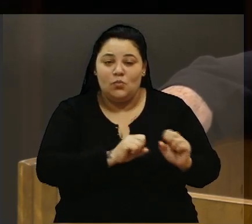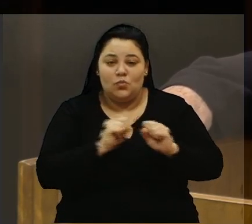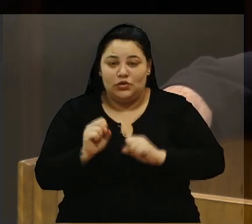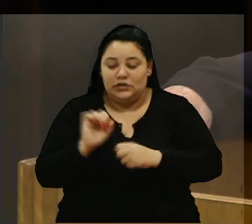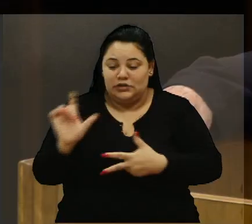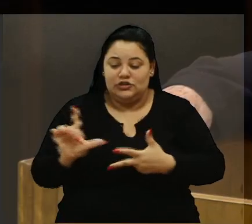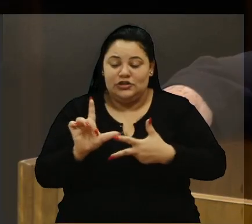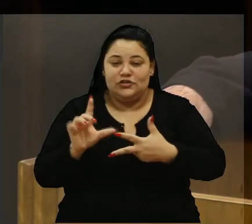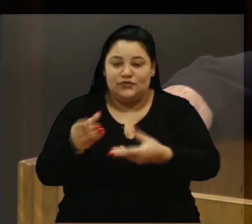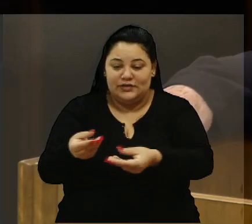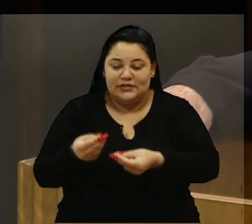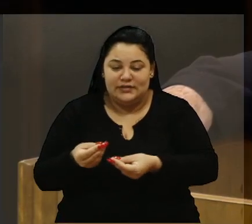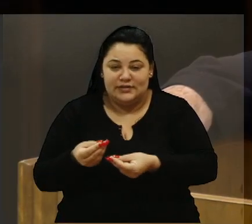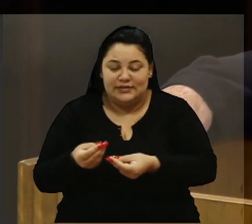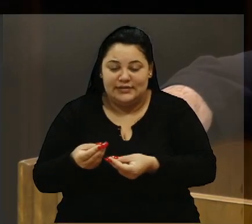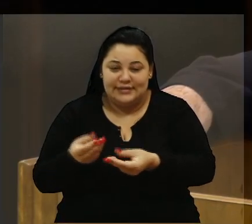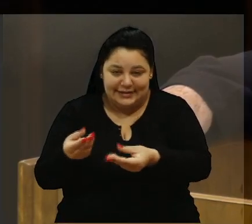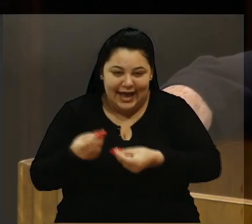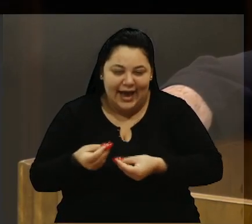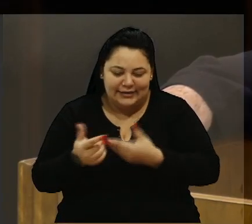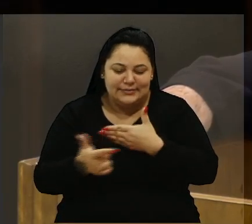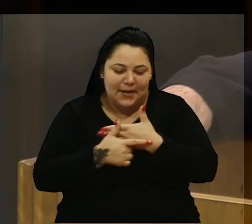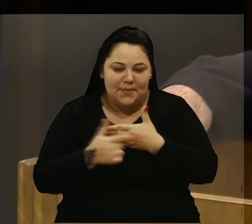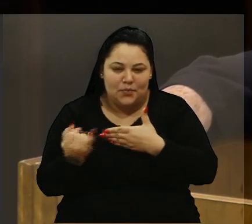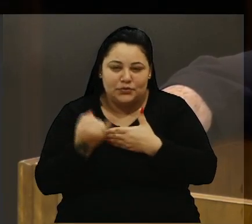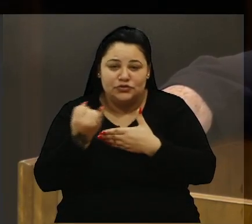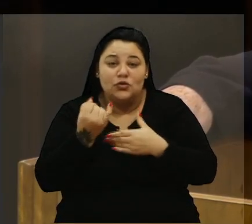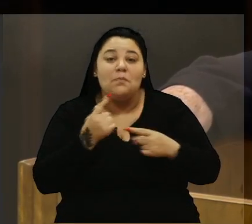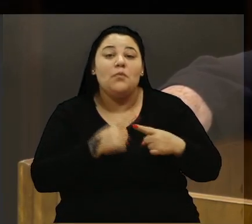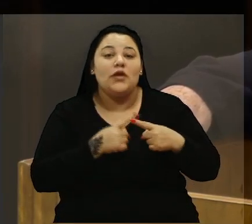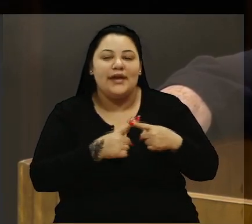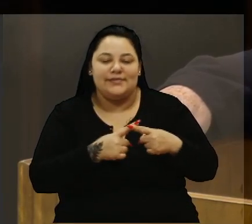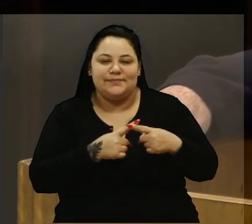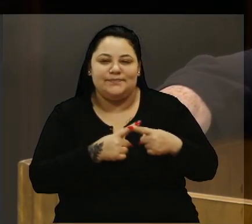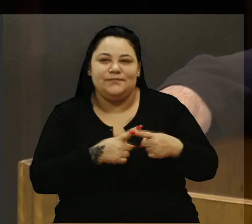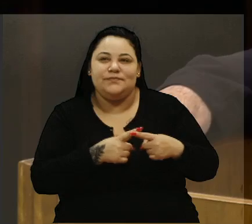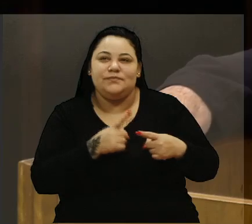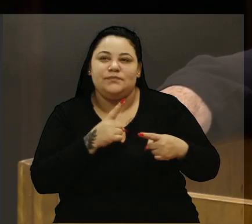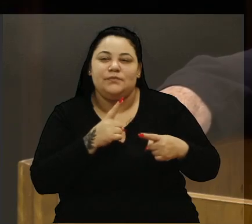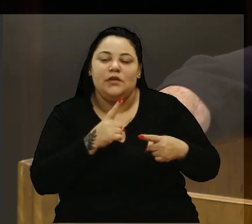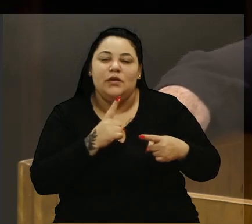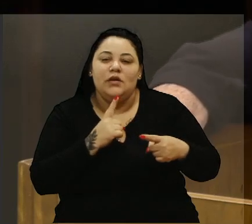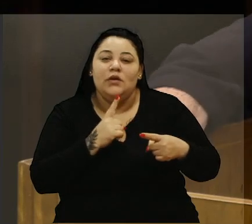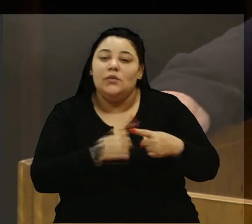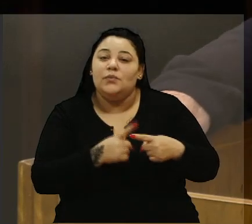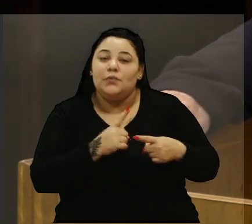joga esse papel tão importante? Porque a partir do momento em que